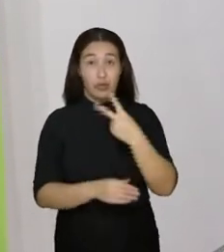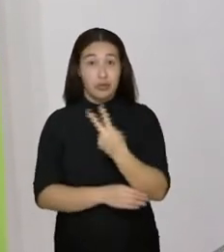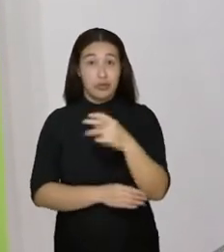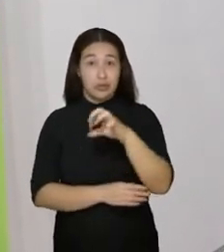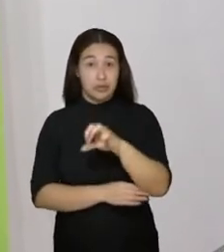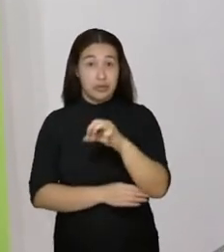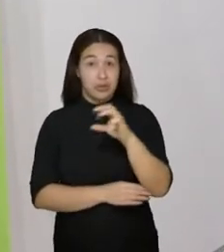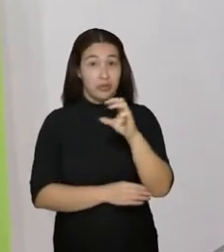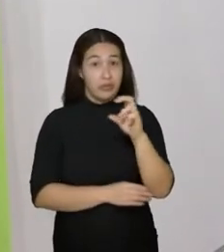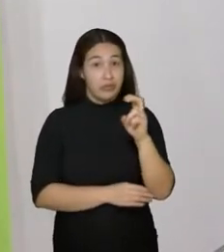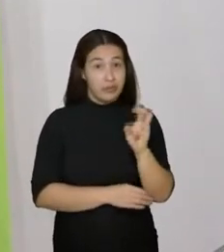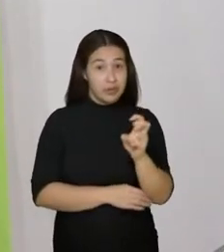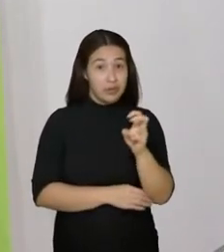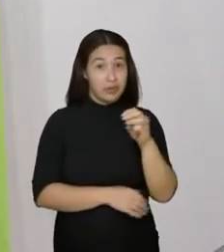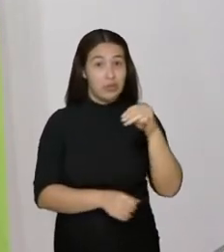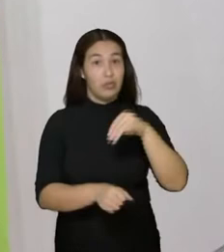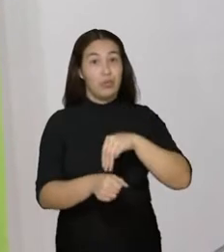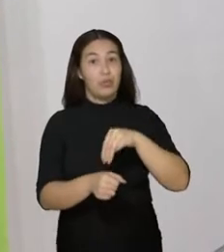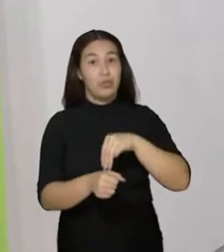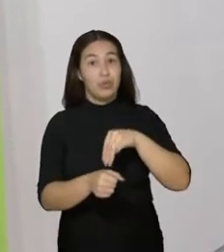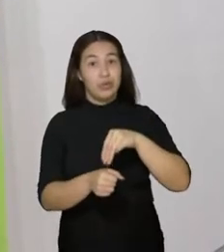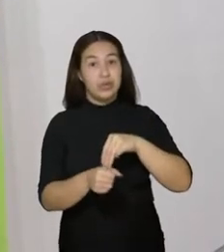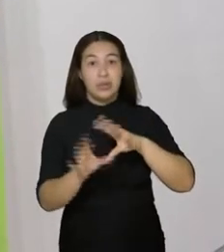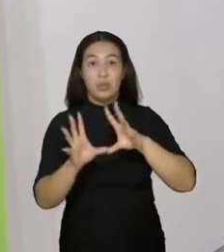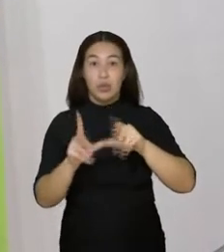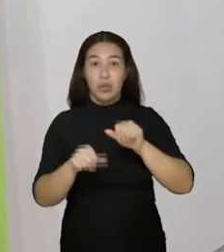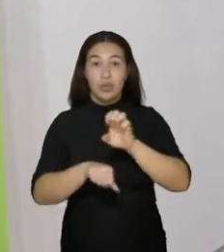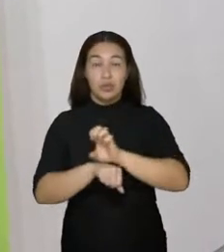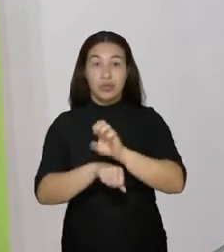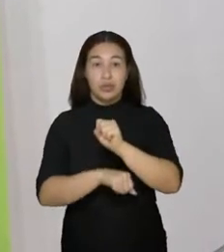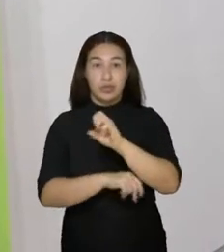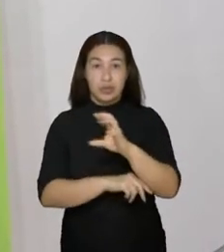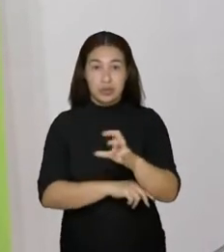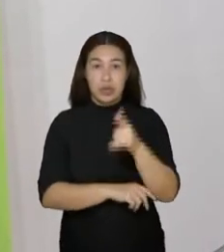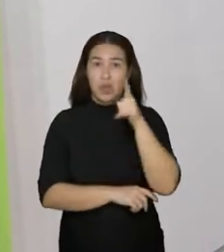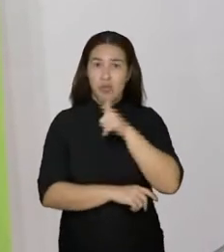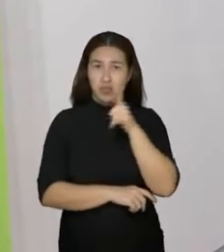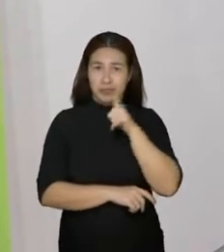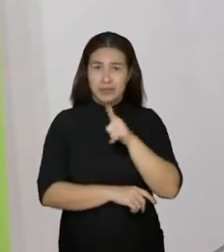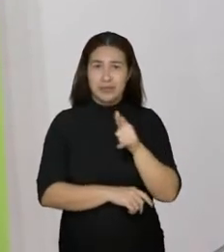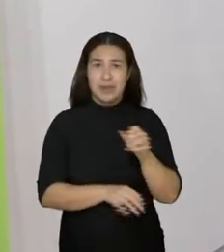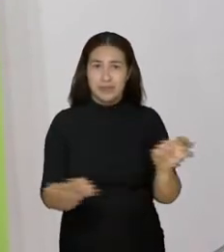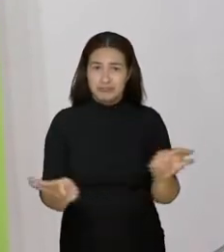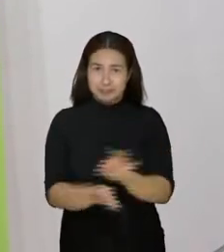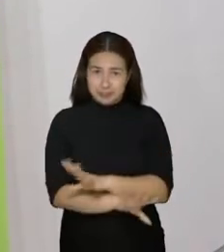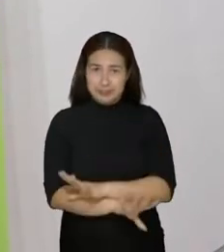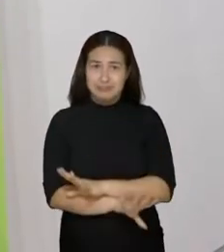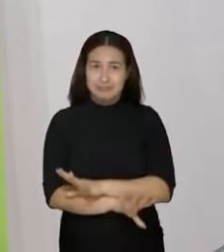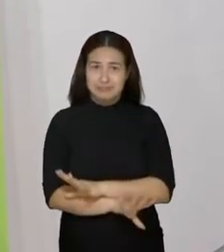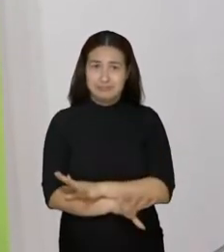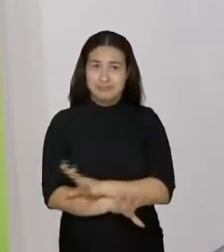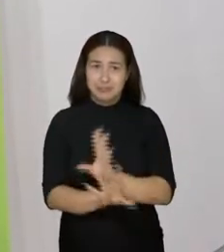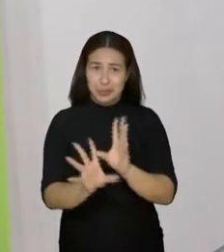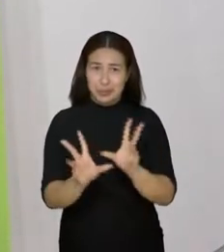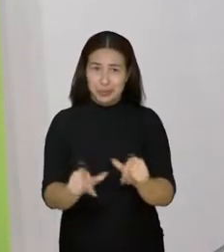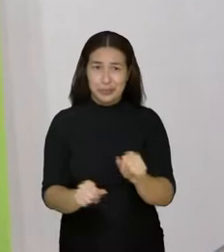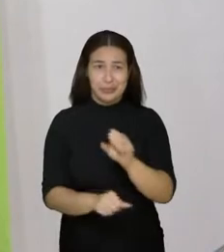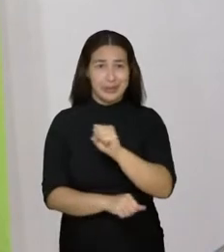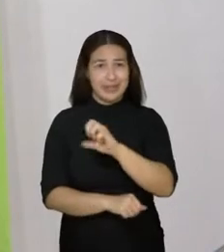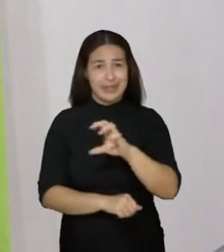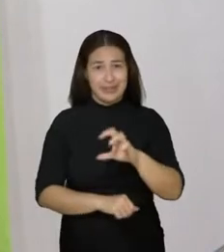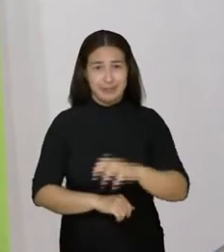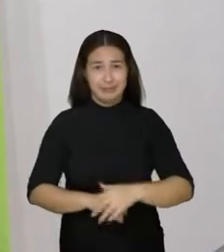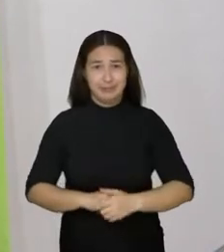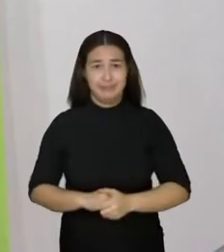295 municípios conseguimos fechar o mapa dessa vez Deputado Sarita no Estado de Santa Catarina